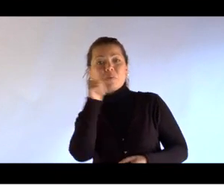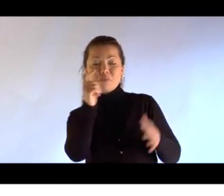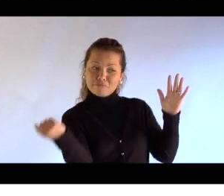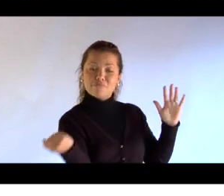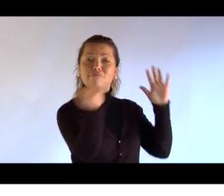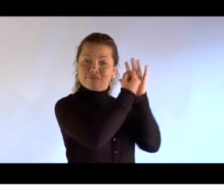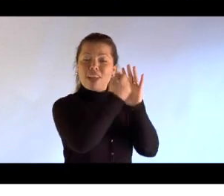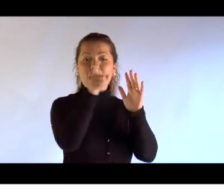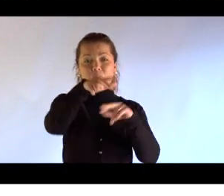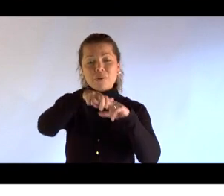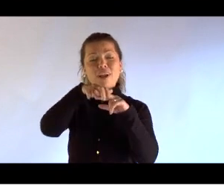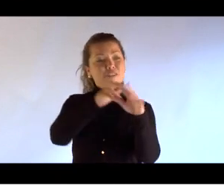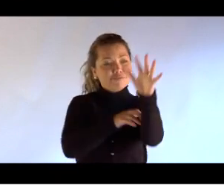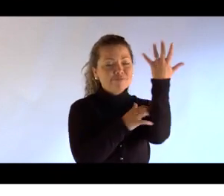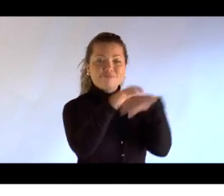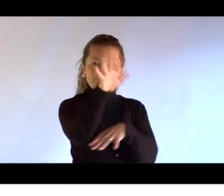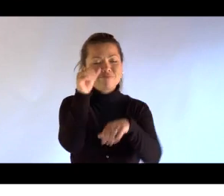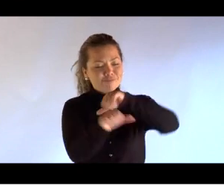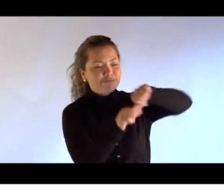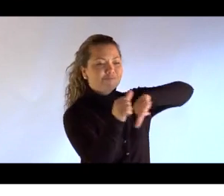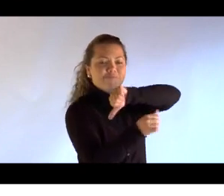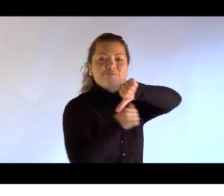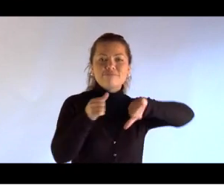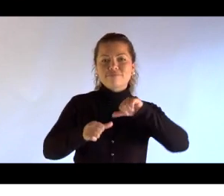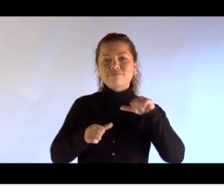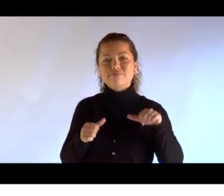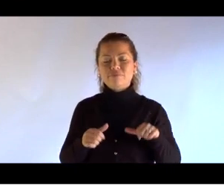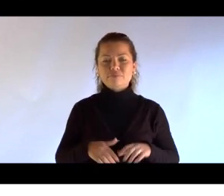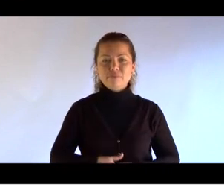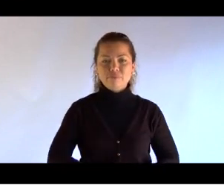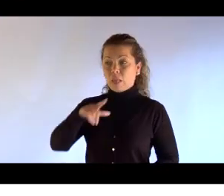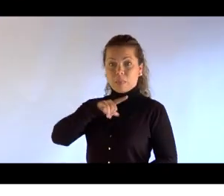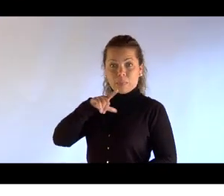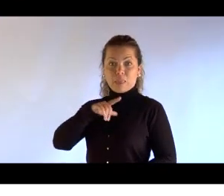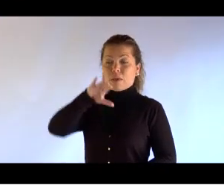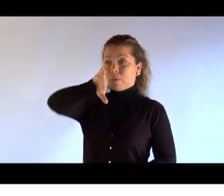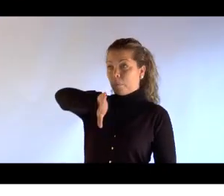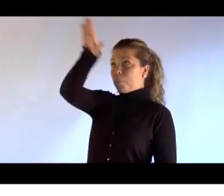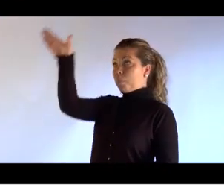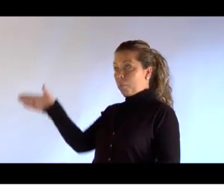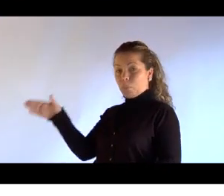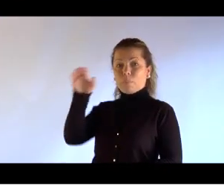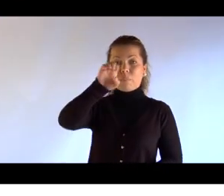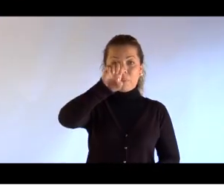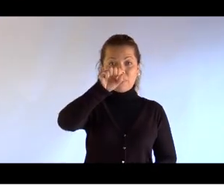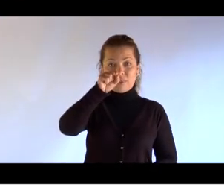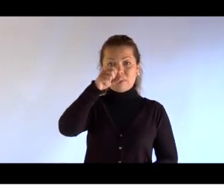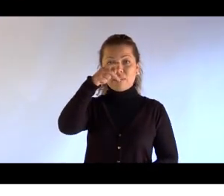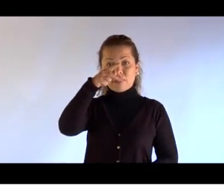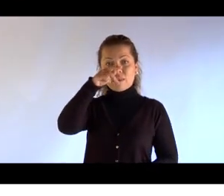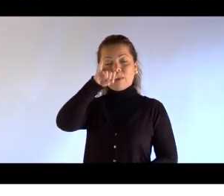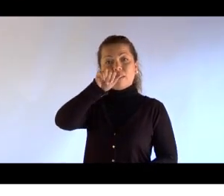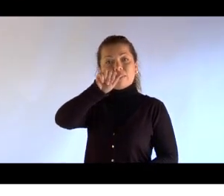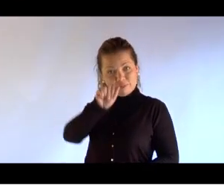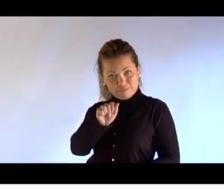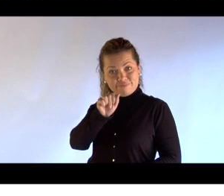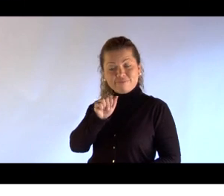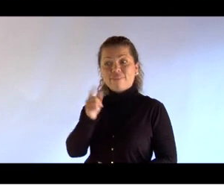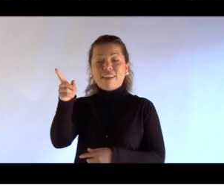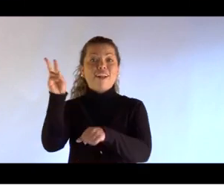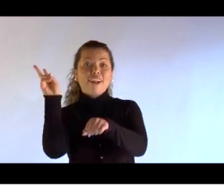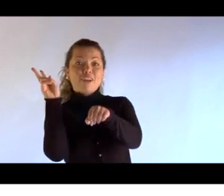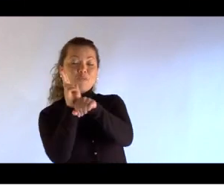Vale do Ribeira. Juntamente com a conformação das ruas e das edificações, outros elementos foram